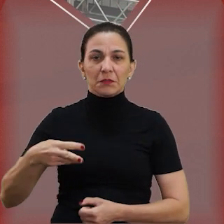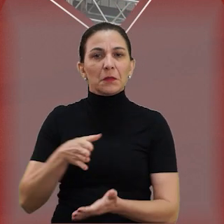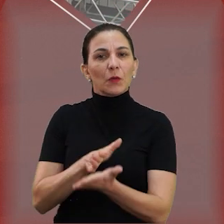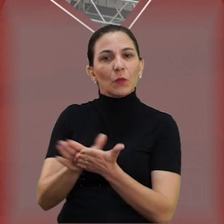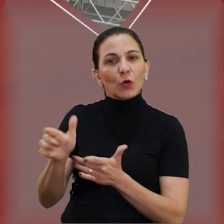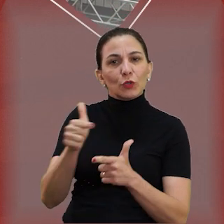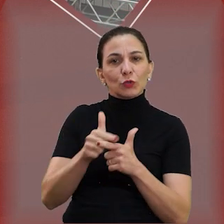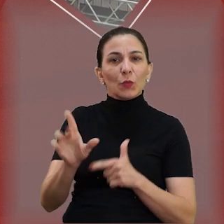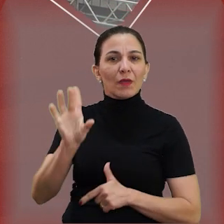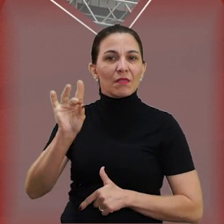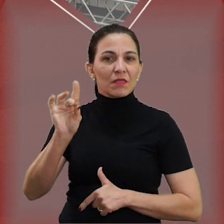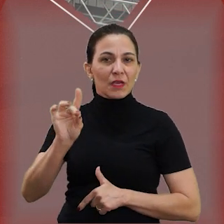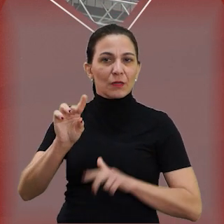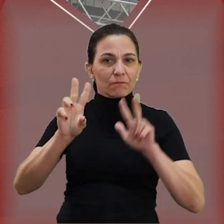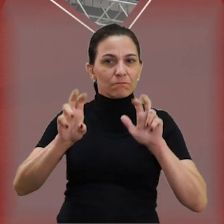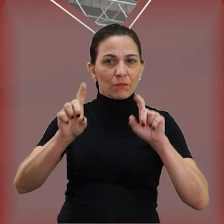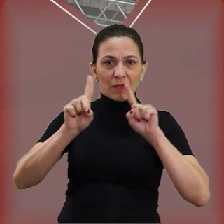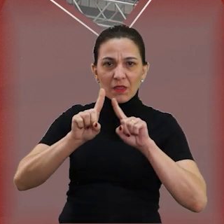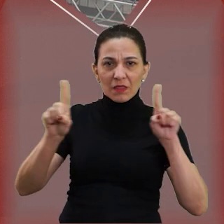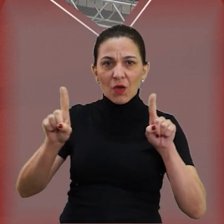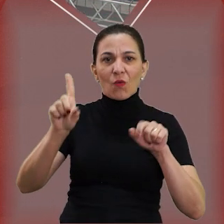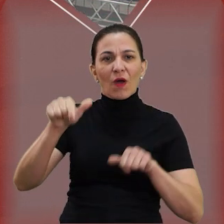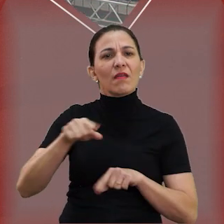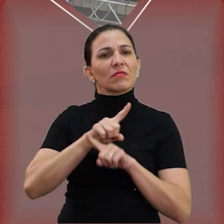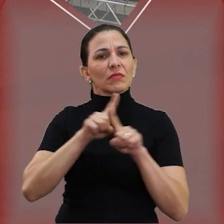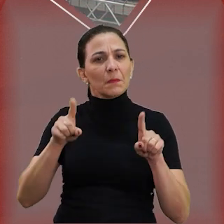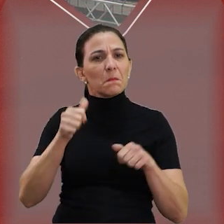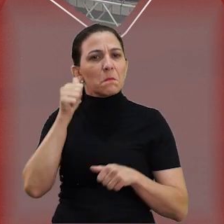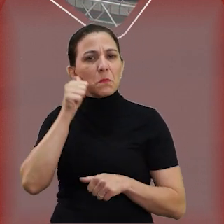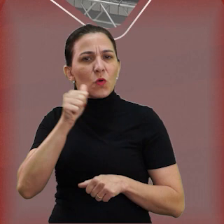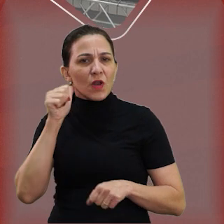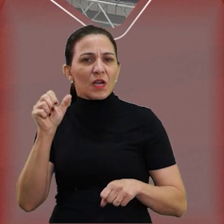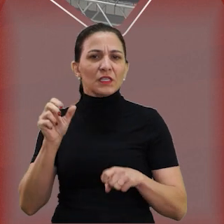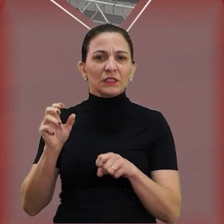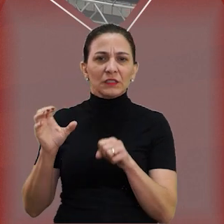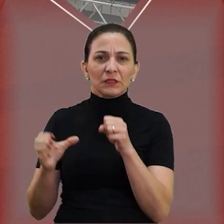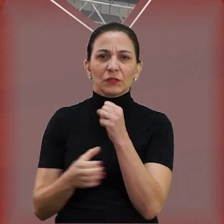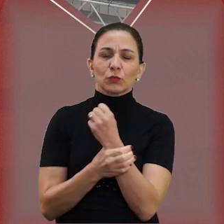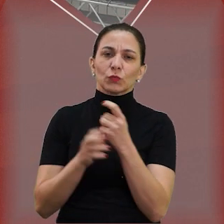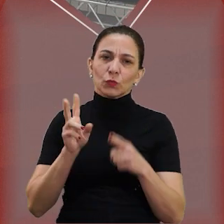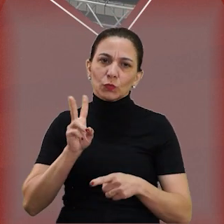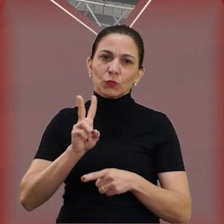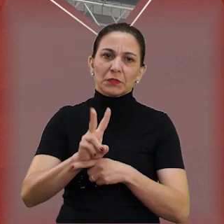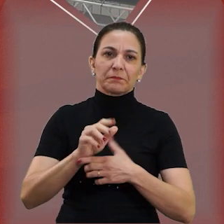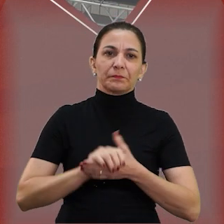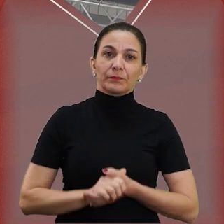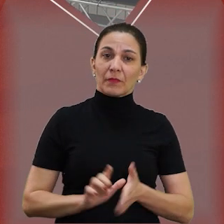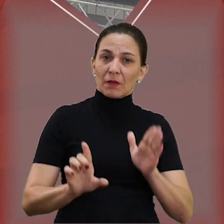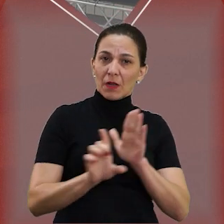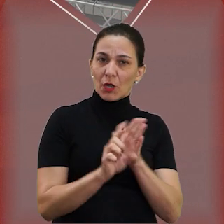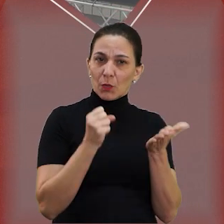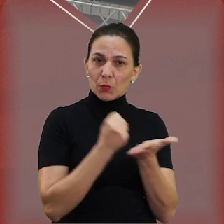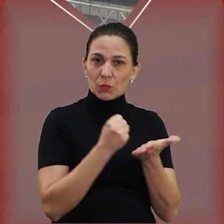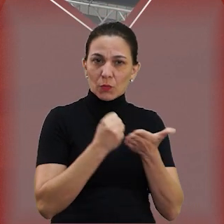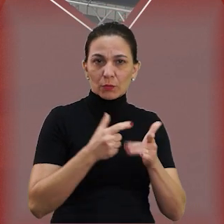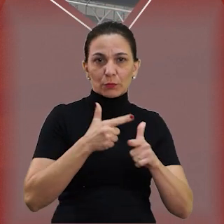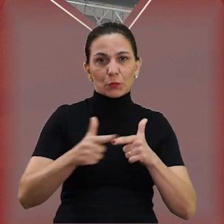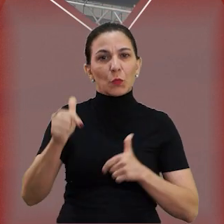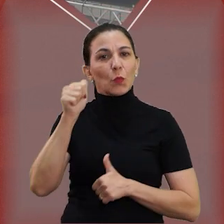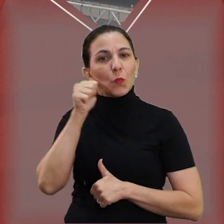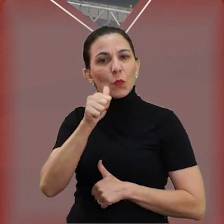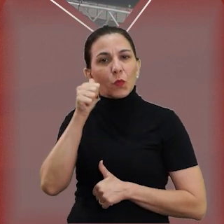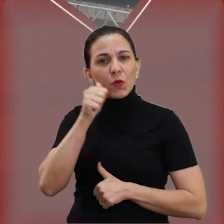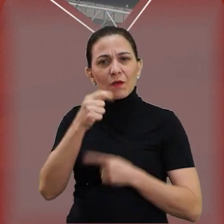selo não é não mulheres seguras criando um protocolo para prevenção ao constrangimento e a